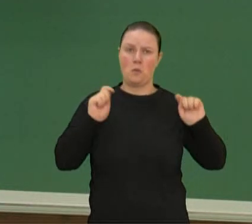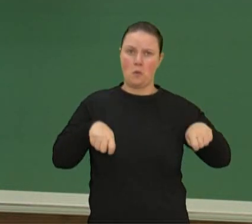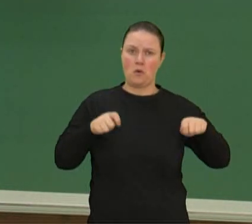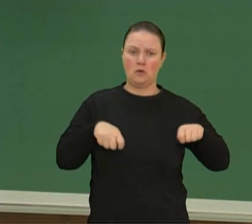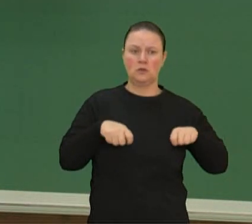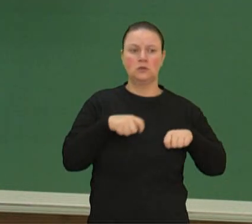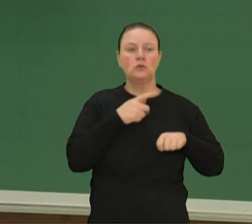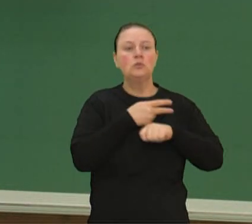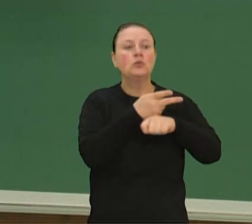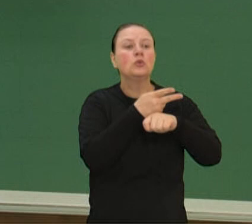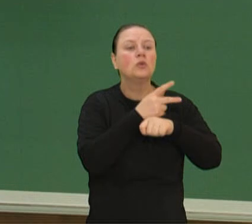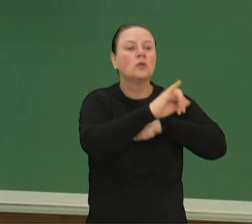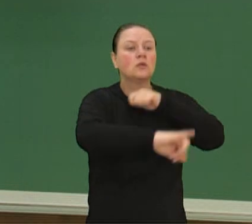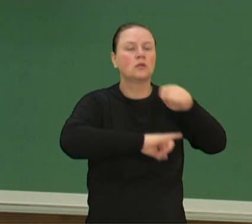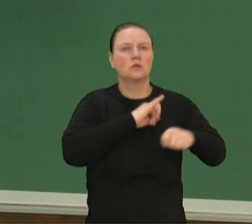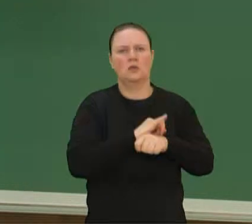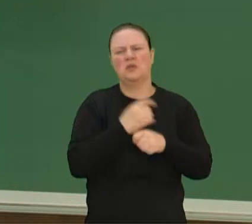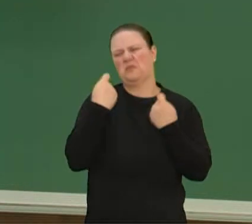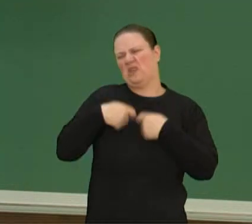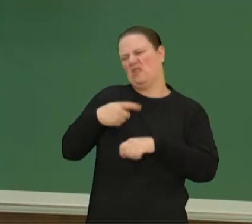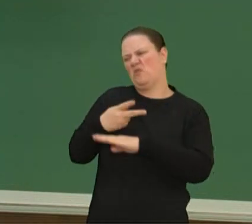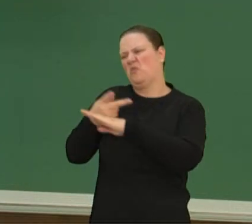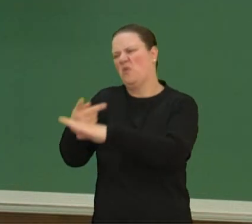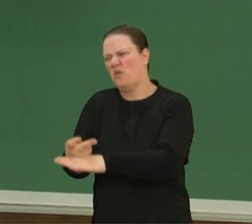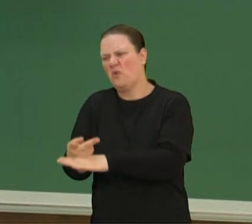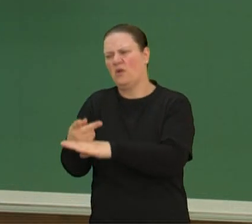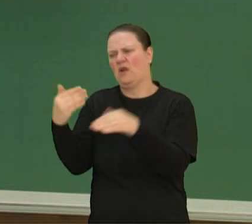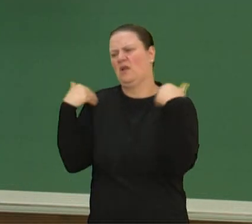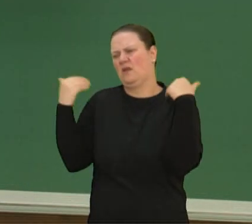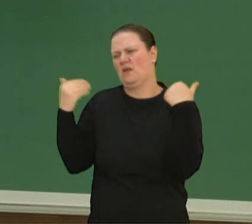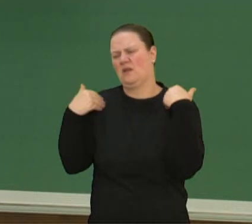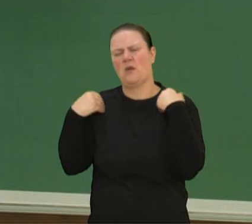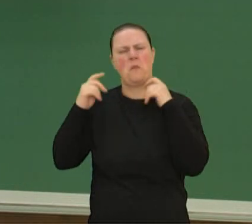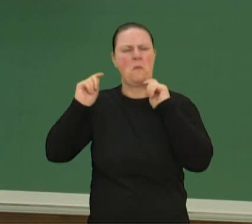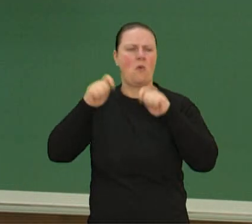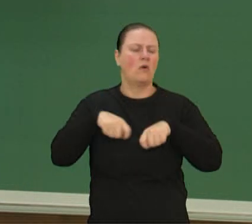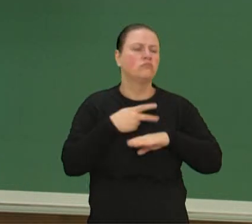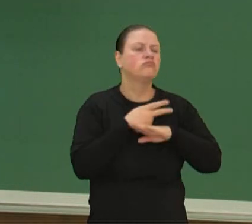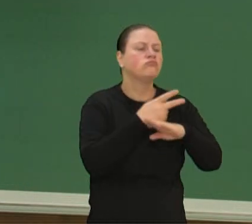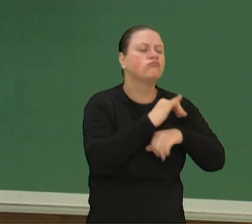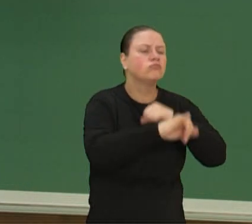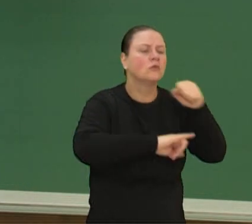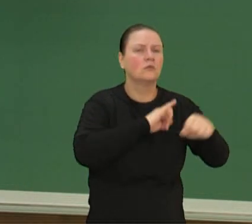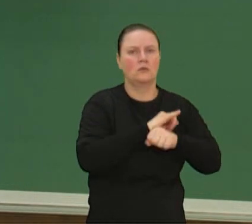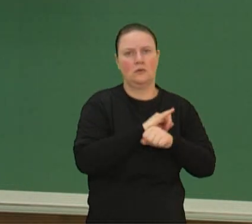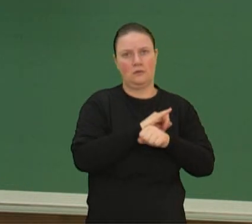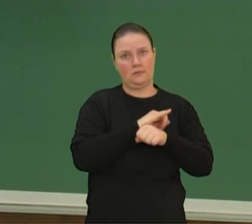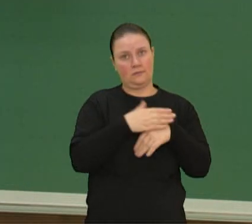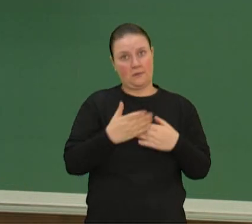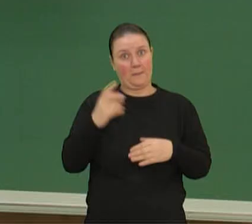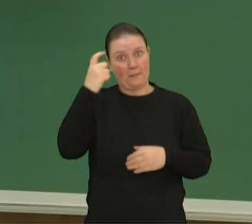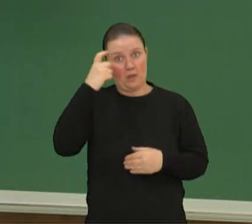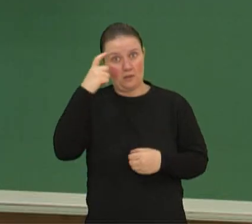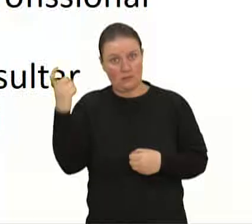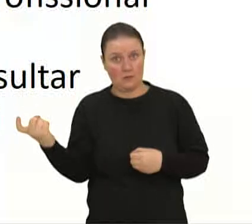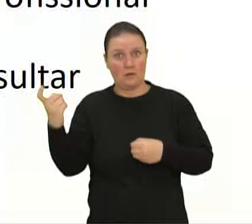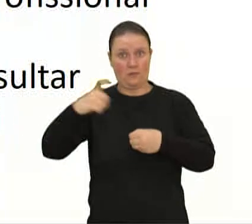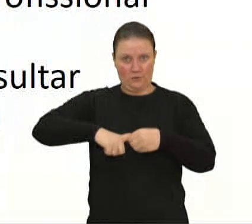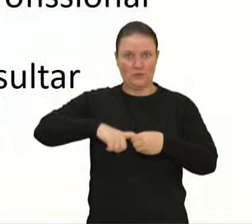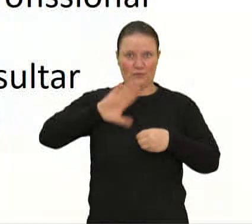da internet sem consultar um profissional é válido para treinos de força em academias. Pensem e respondam.